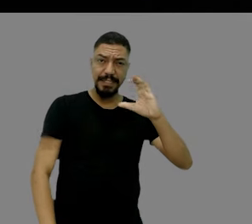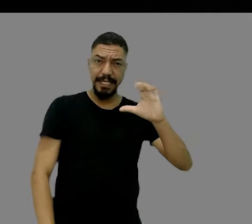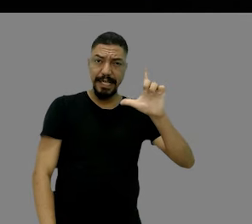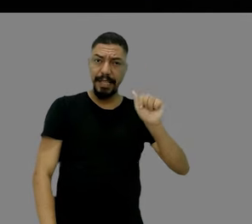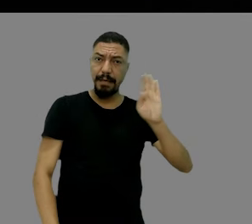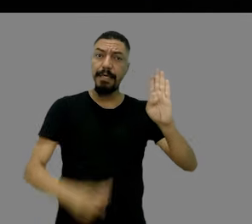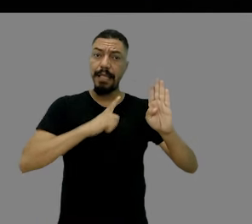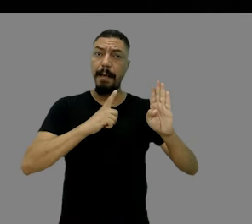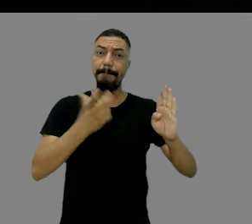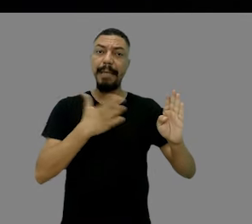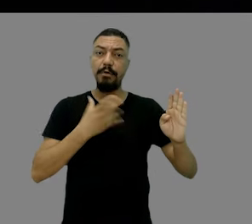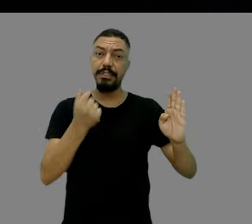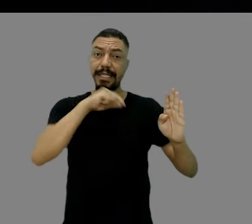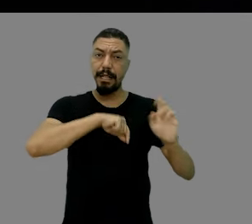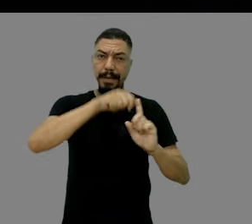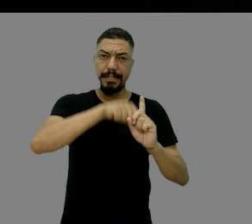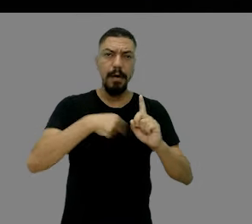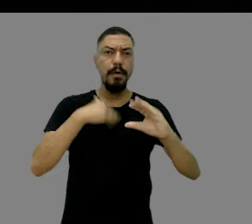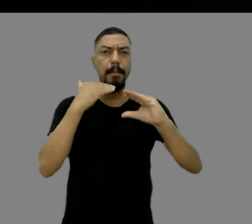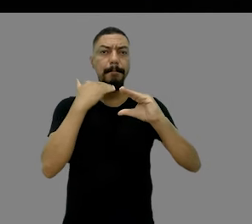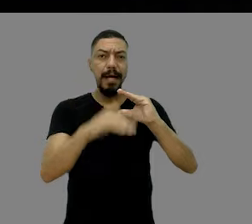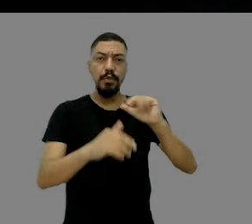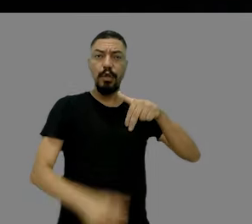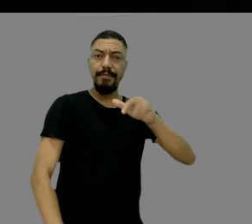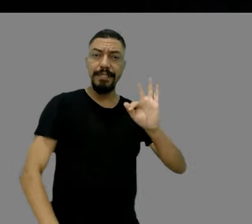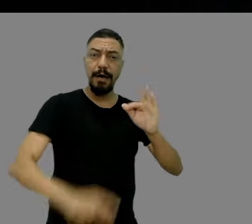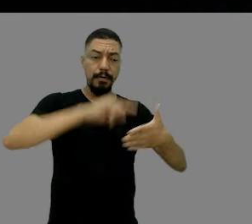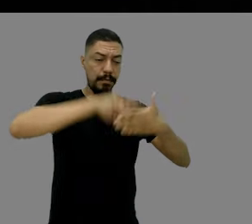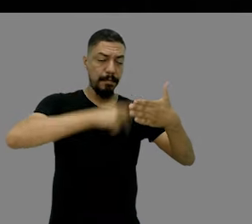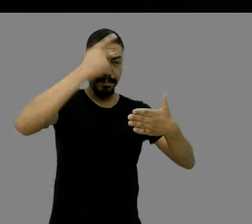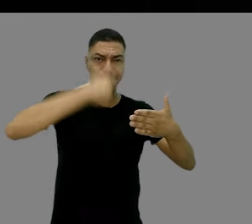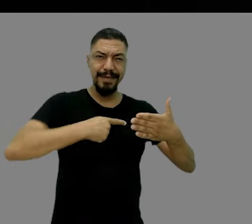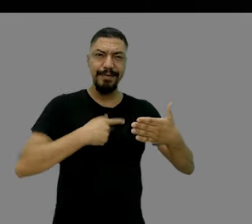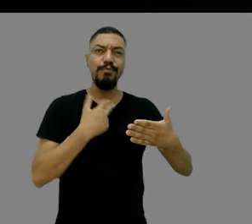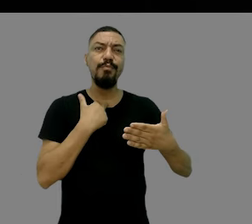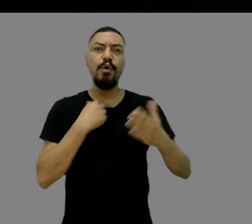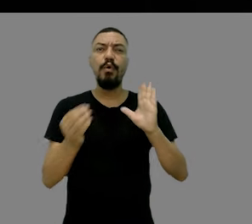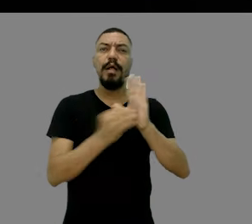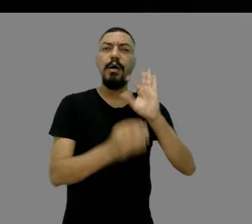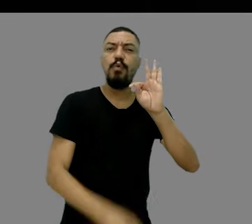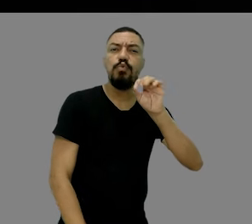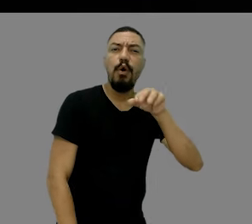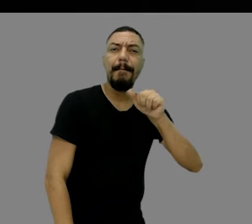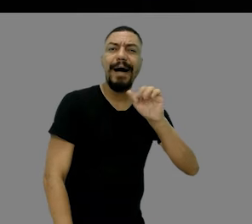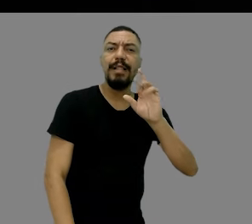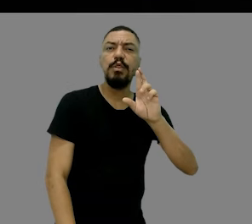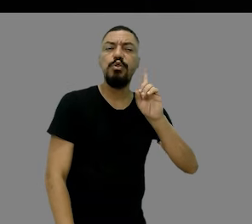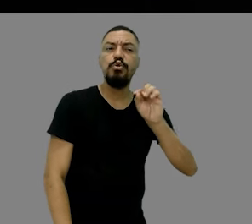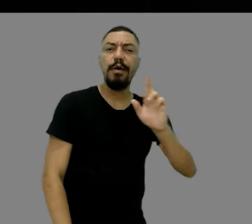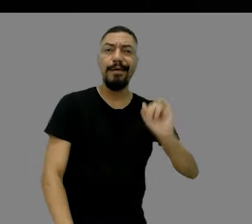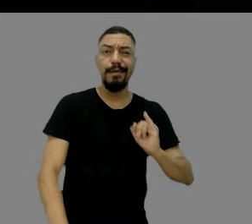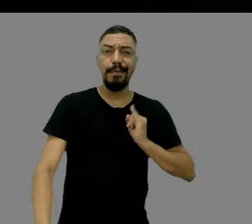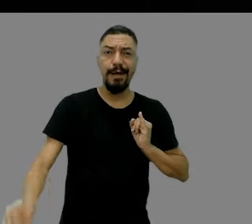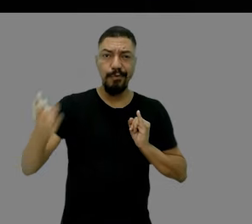que cabem ao meu cachê. Eu não consigo colocar tomadora Ibirá Cultural, prestador Ibirá Cultural. O sistema de